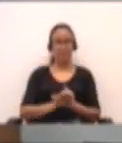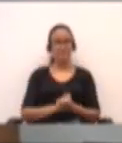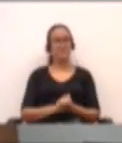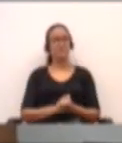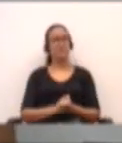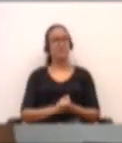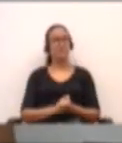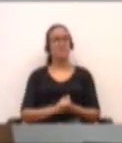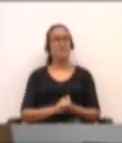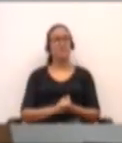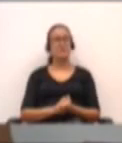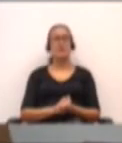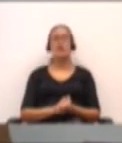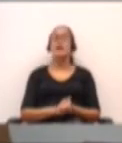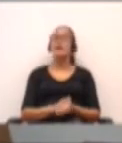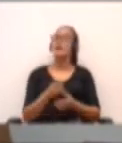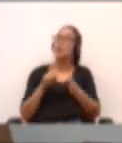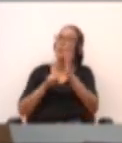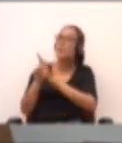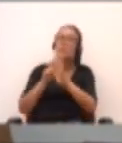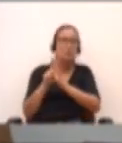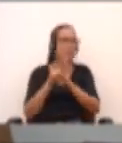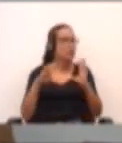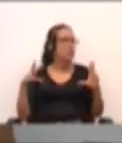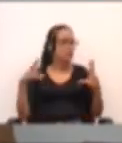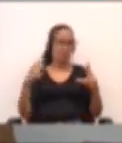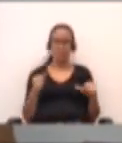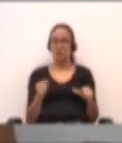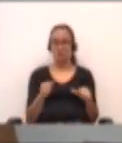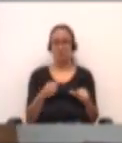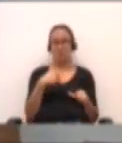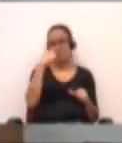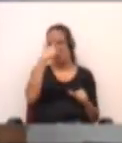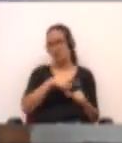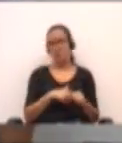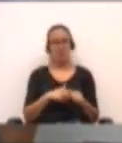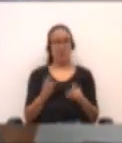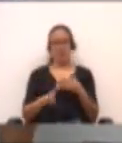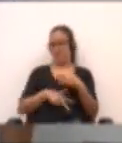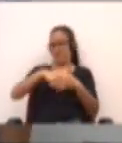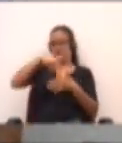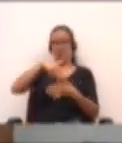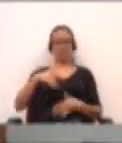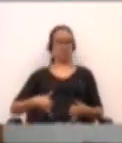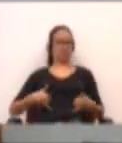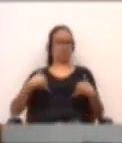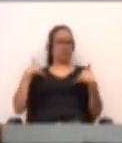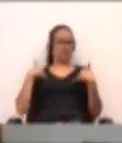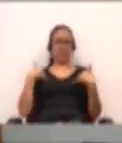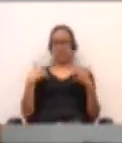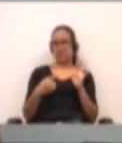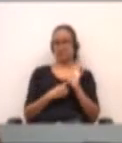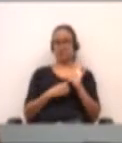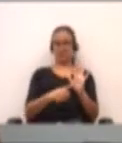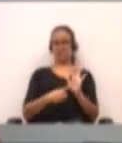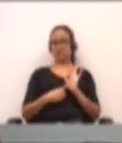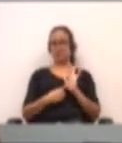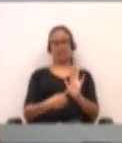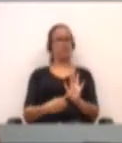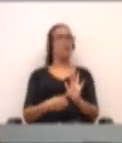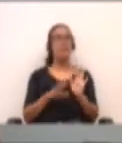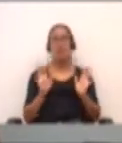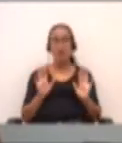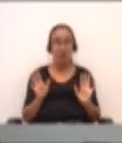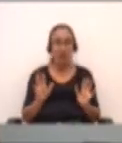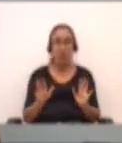Então, eu questiono a todos os vereadores sobre isso. Eu não estou aqui para fazer palanque, não estou aqui para procurar ibope, eu estou